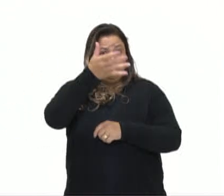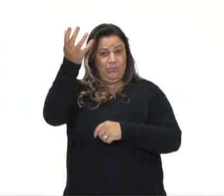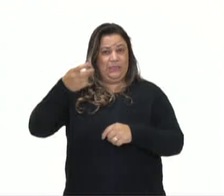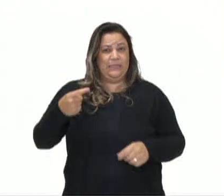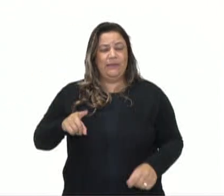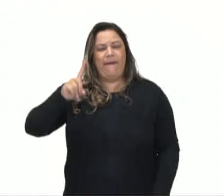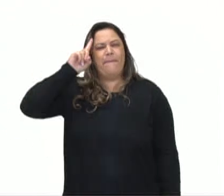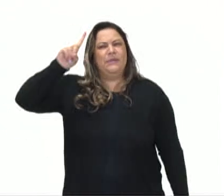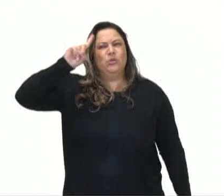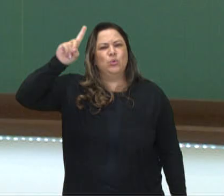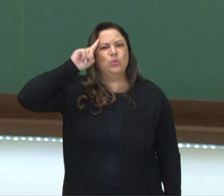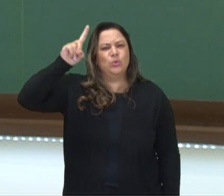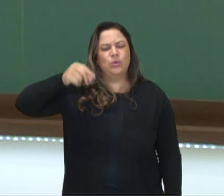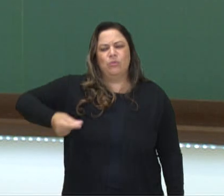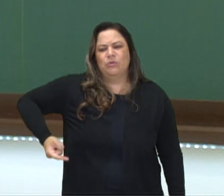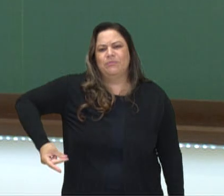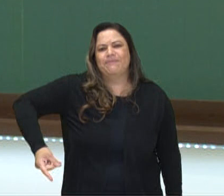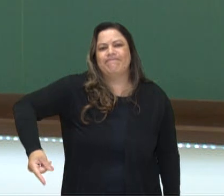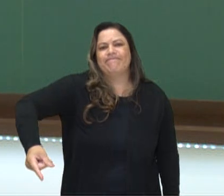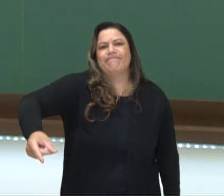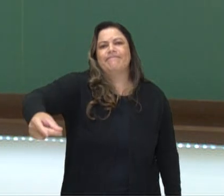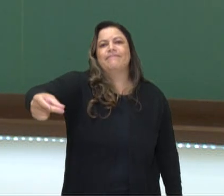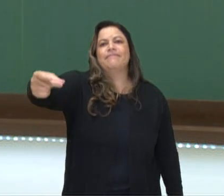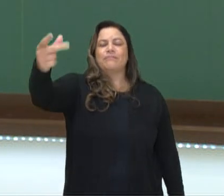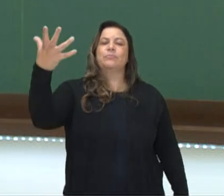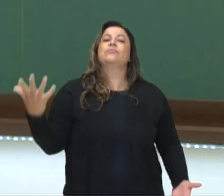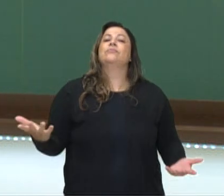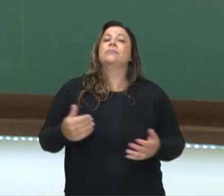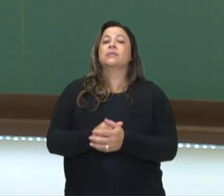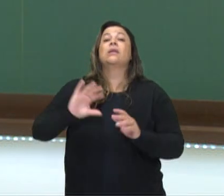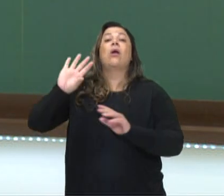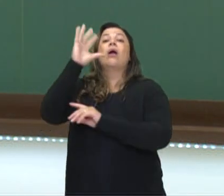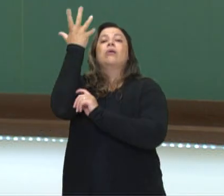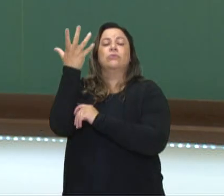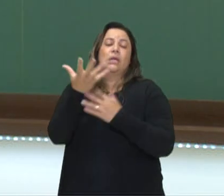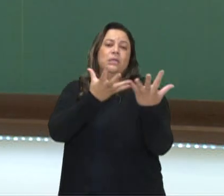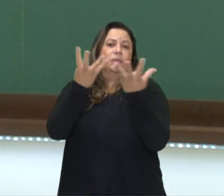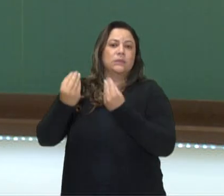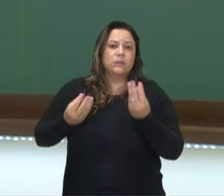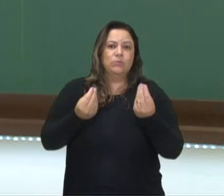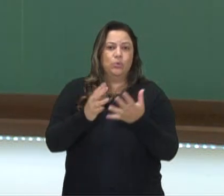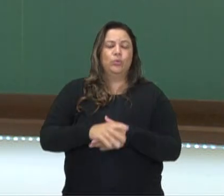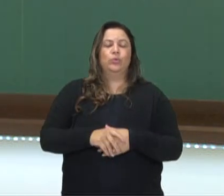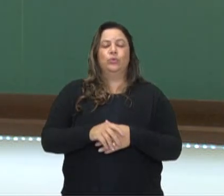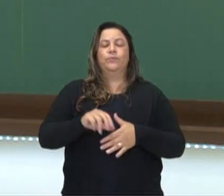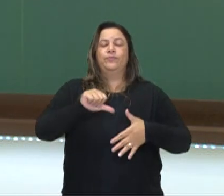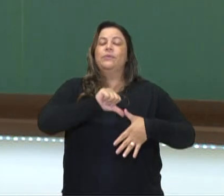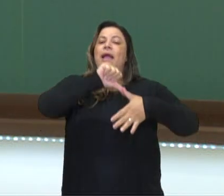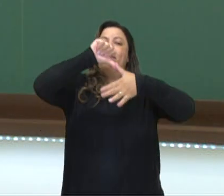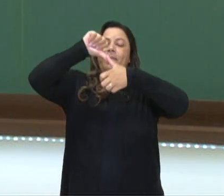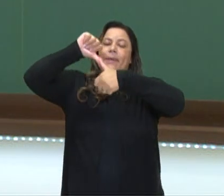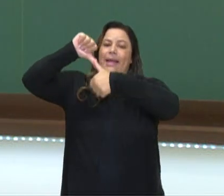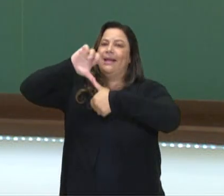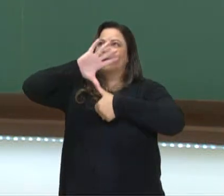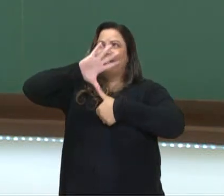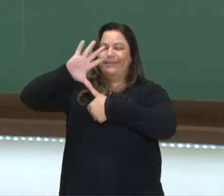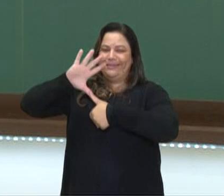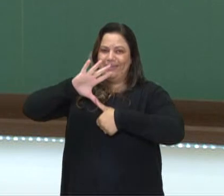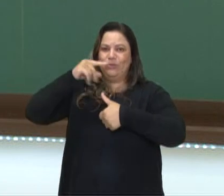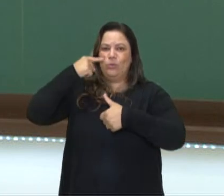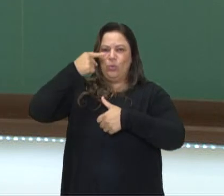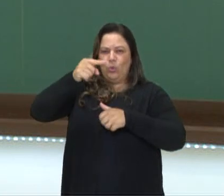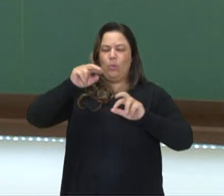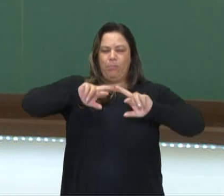vários dias. Então esses furacões, como ocorrem muito ali na região da América do Norte, ali próximo aos Estados